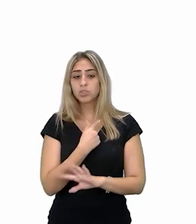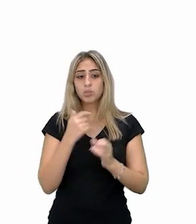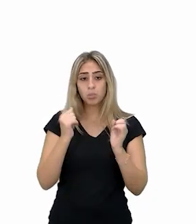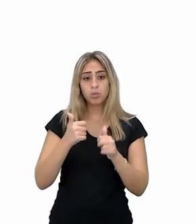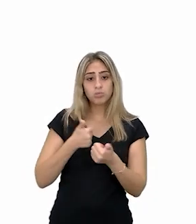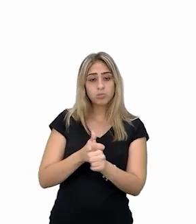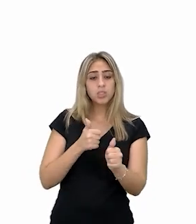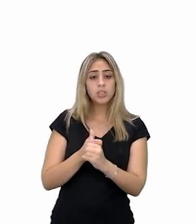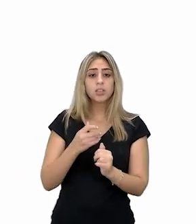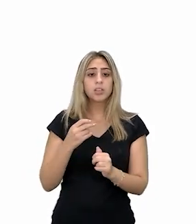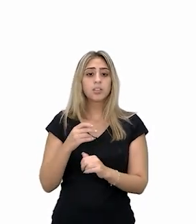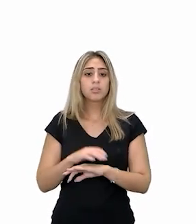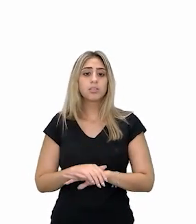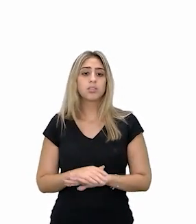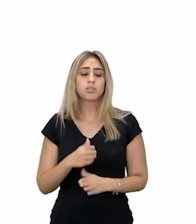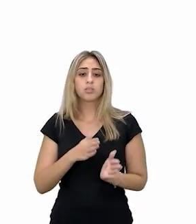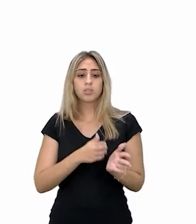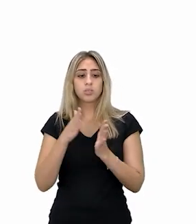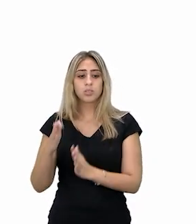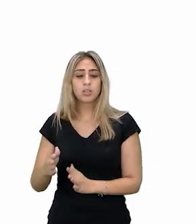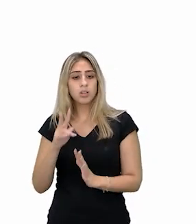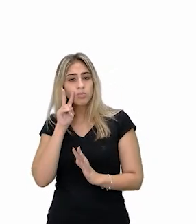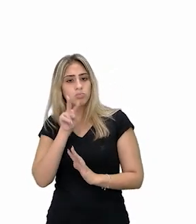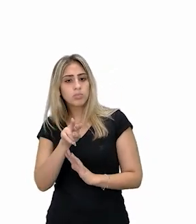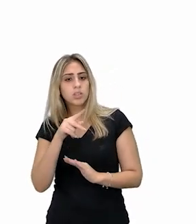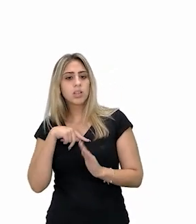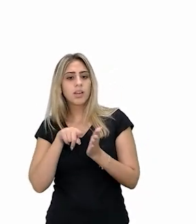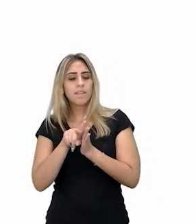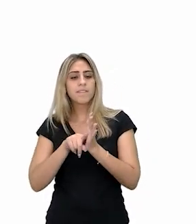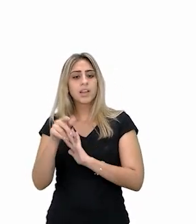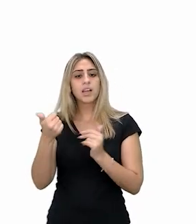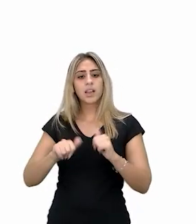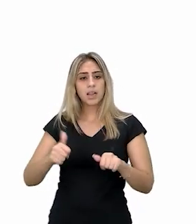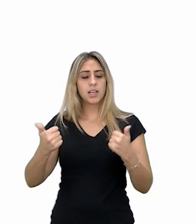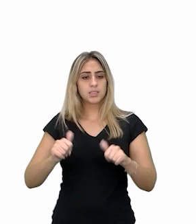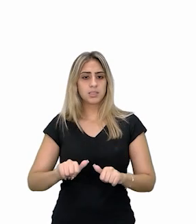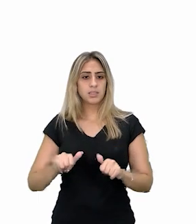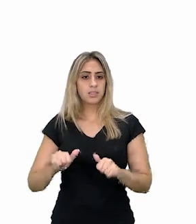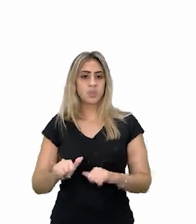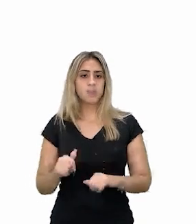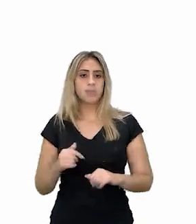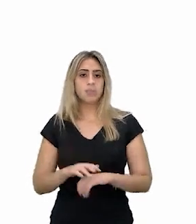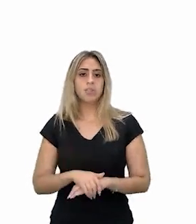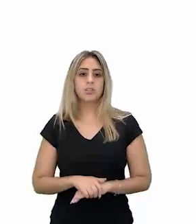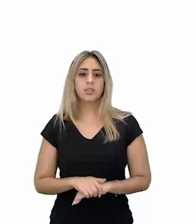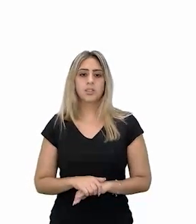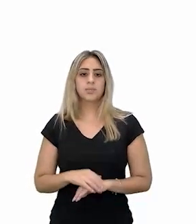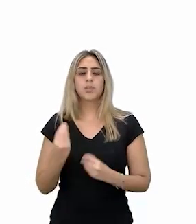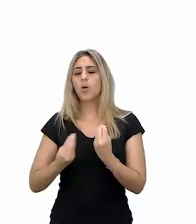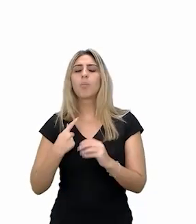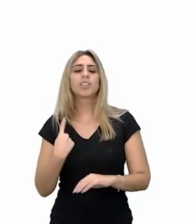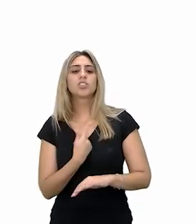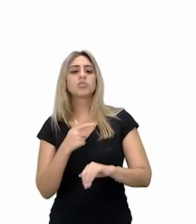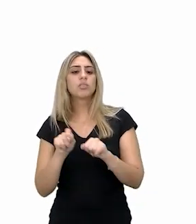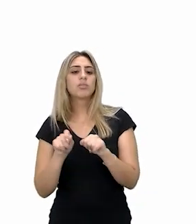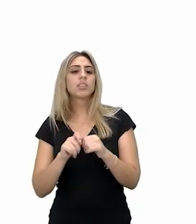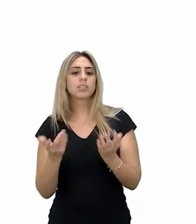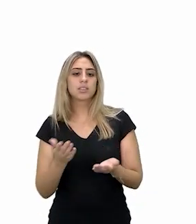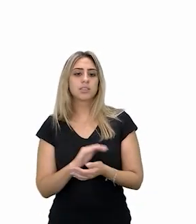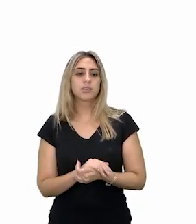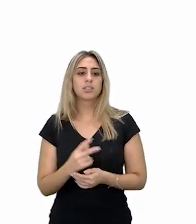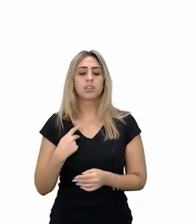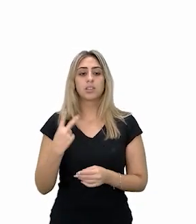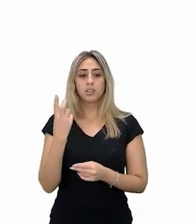seguir para o card de consulta às avaliações e ISDs. Então, como que a gente vai fazer? Olha lá,